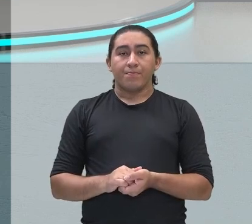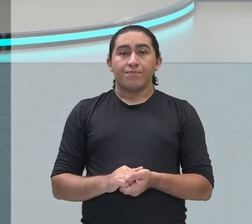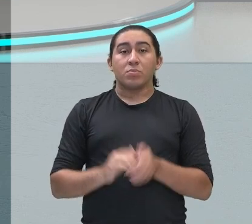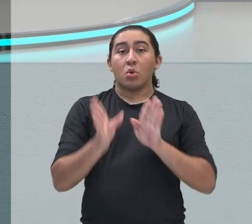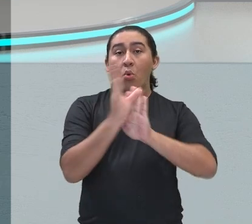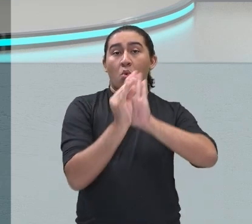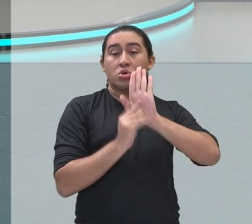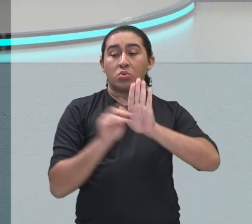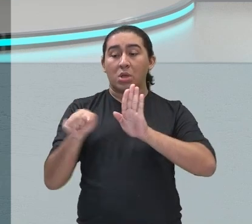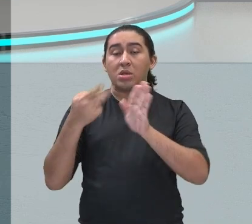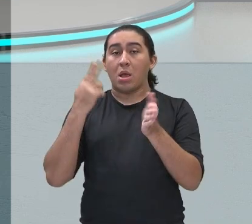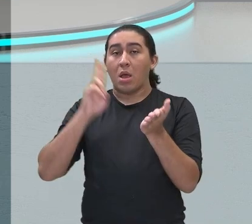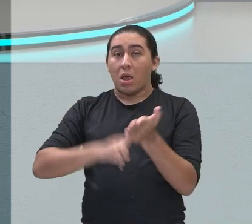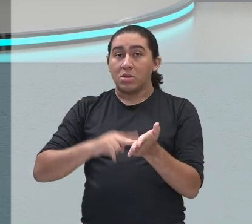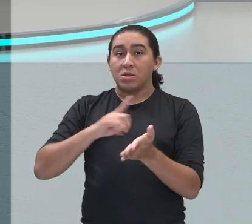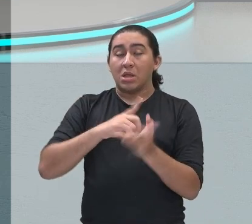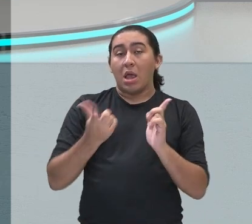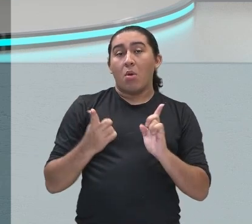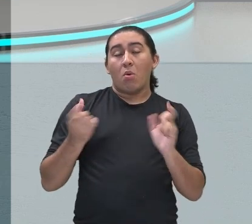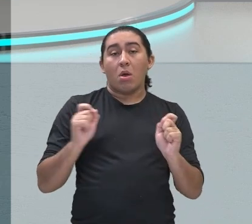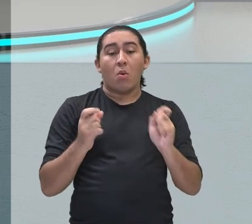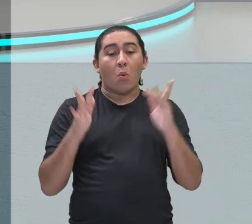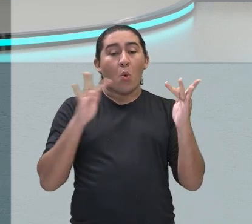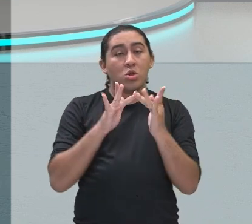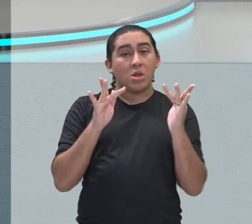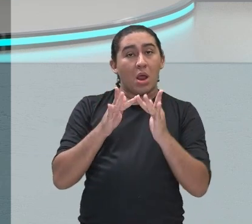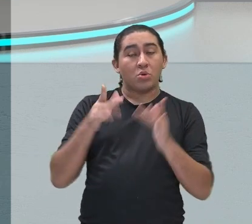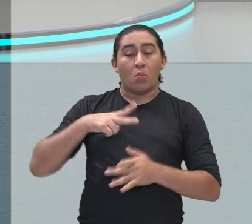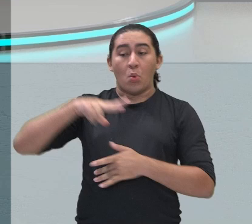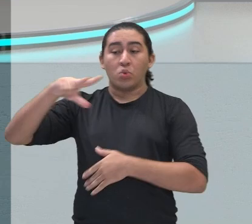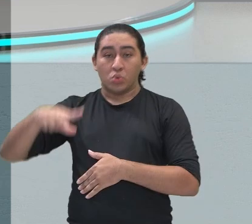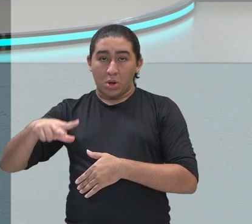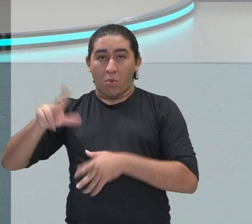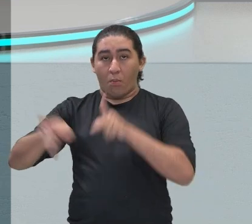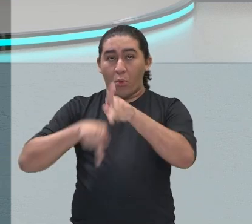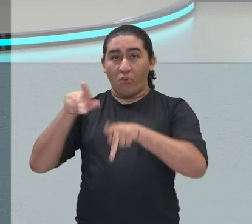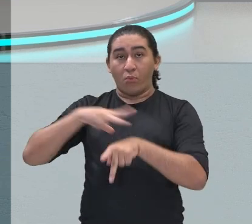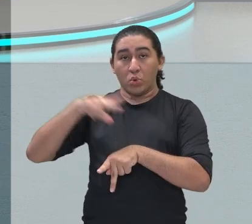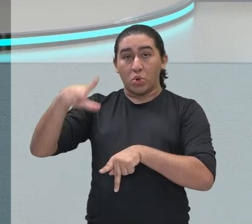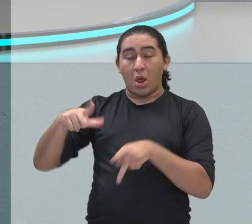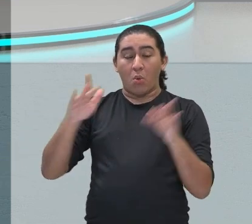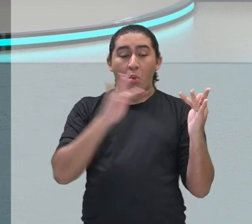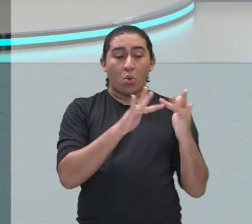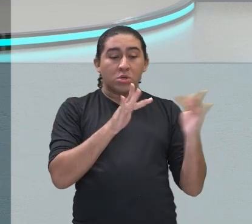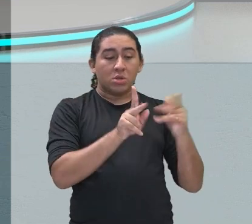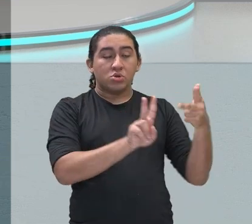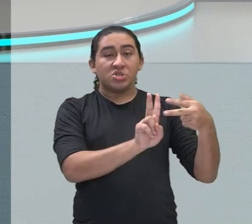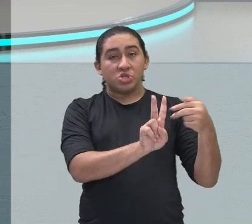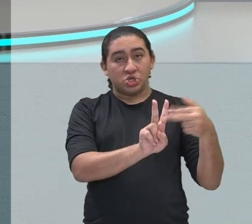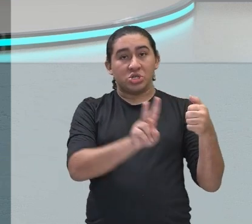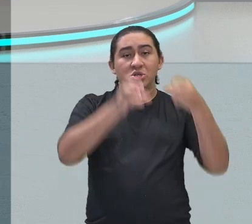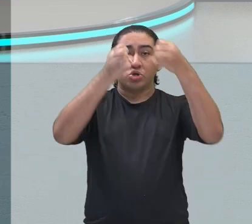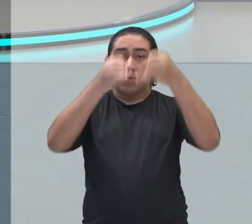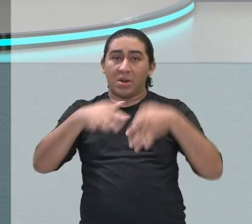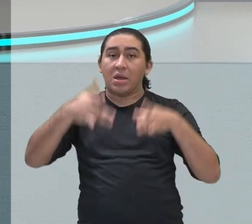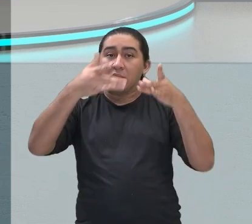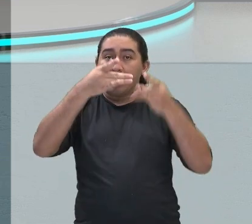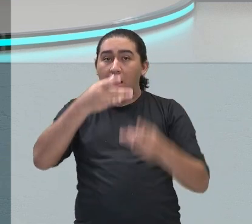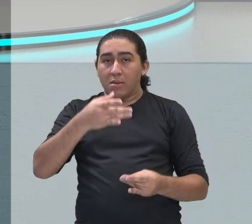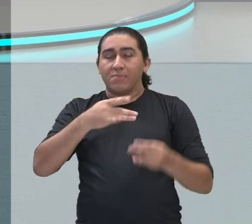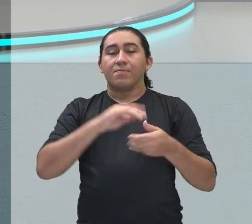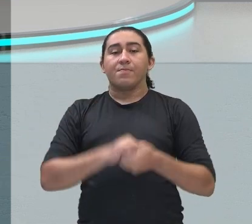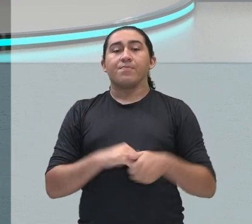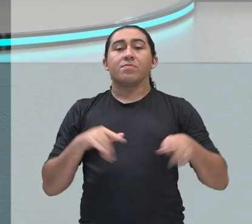aborda os primeiros contatos dos lusitanos com os indígenas brasileiros,